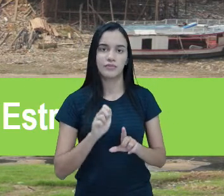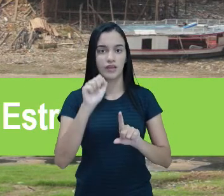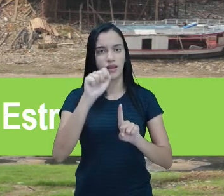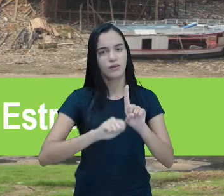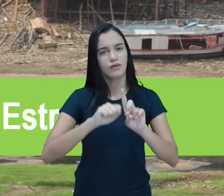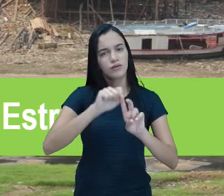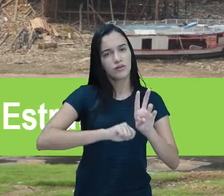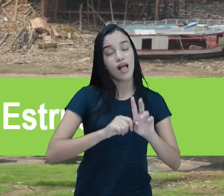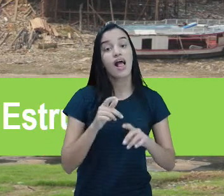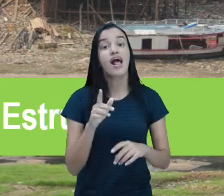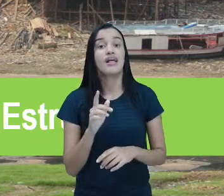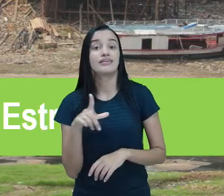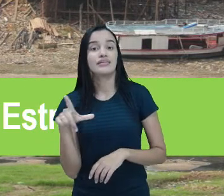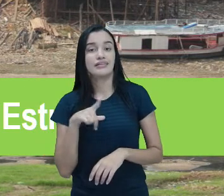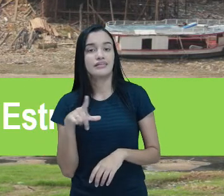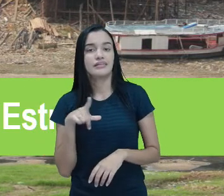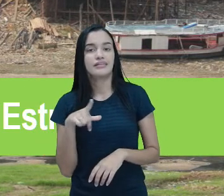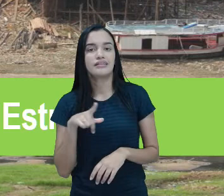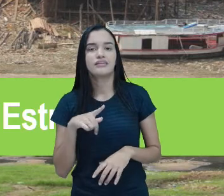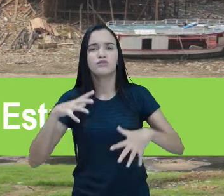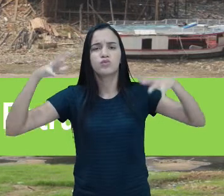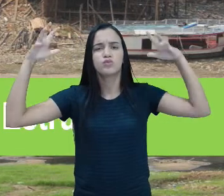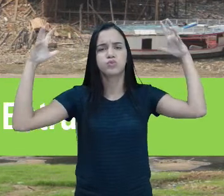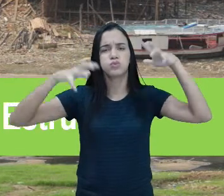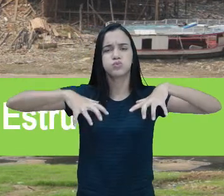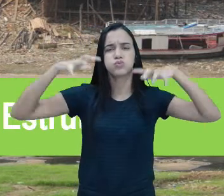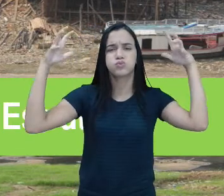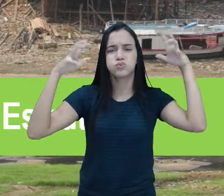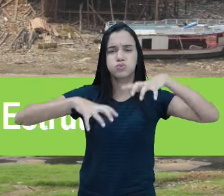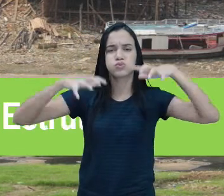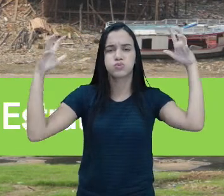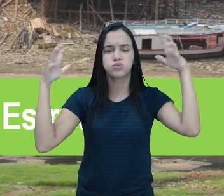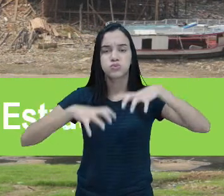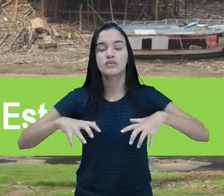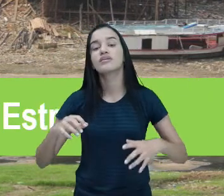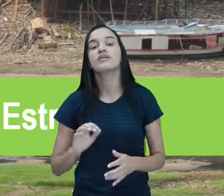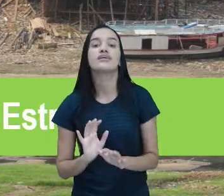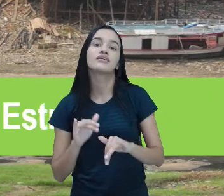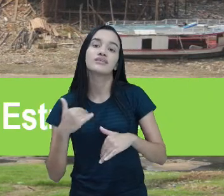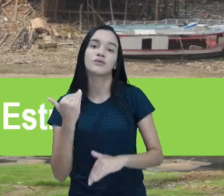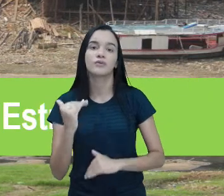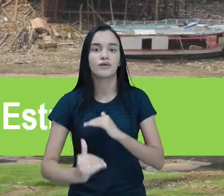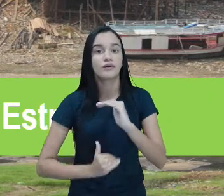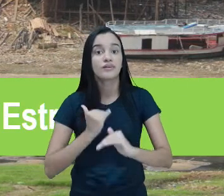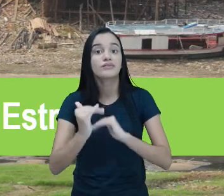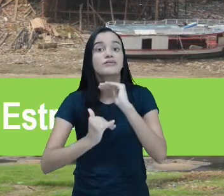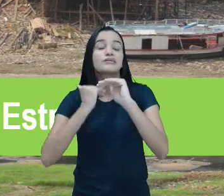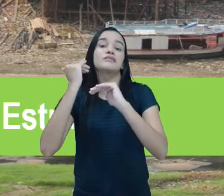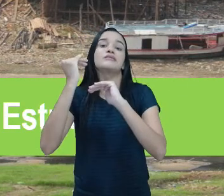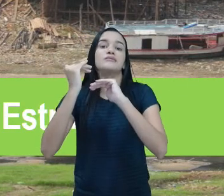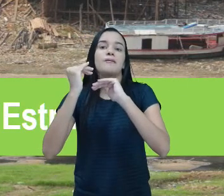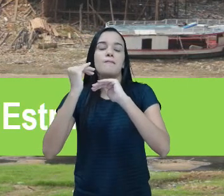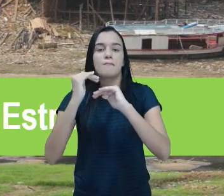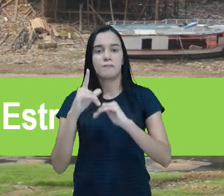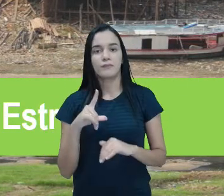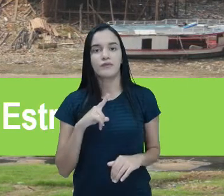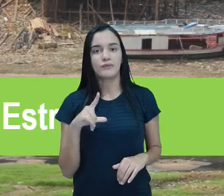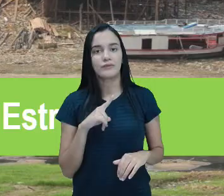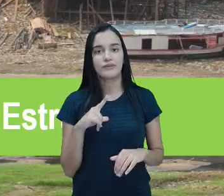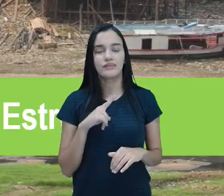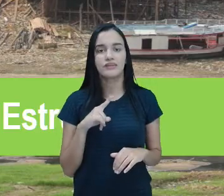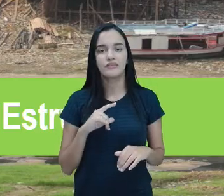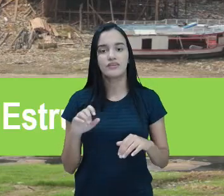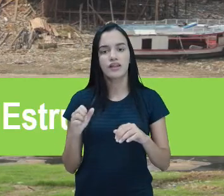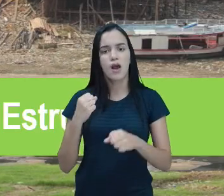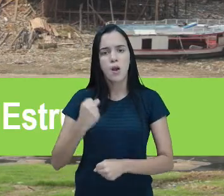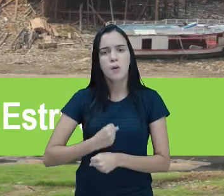teve muita chuva aqui na cidade. E o crescimento, muitas vezes as pessoas não têm exatamente onde construir suas